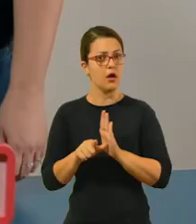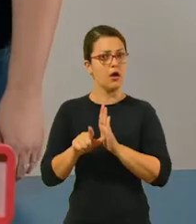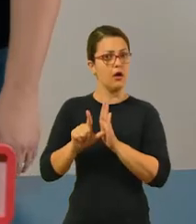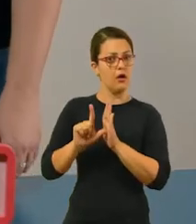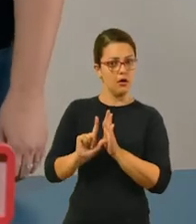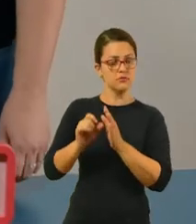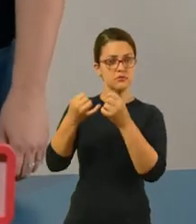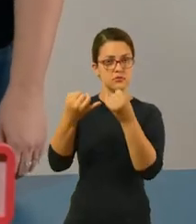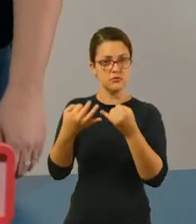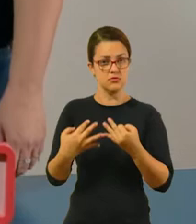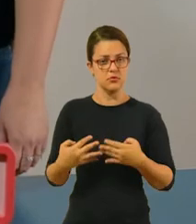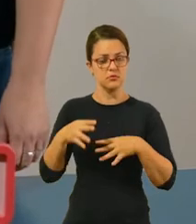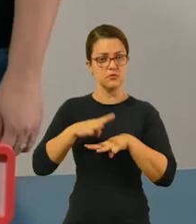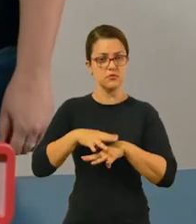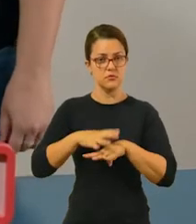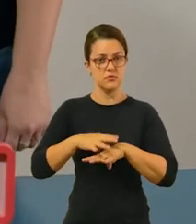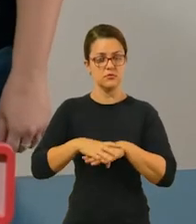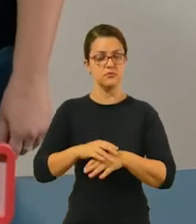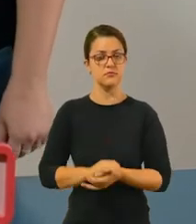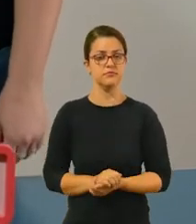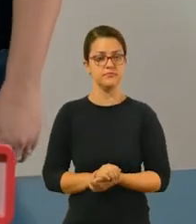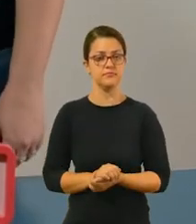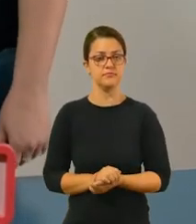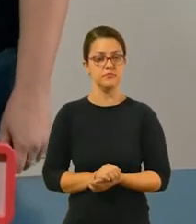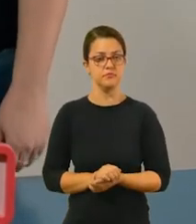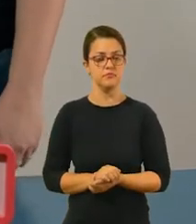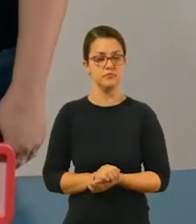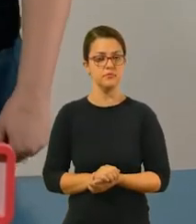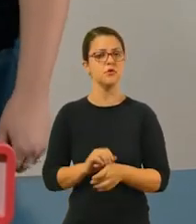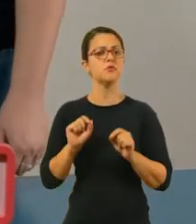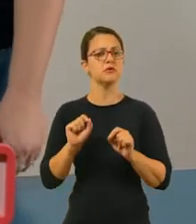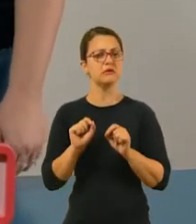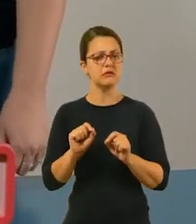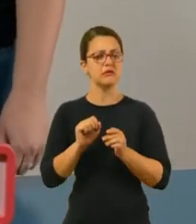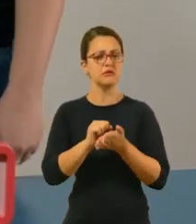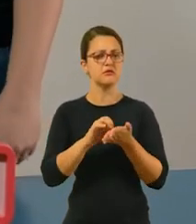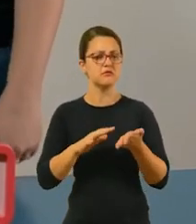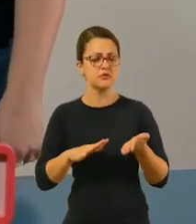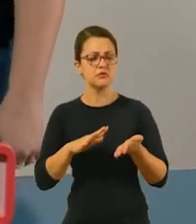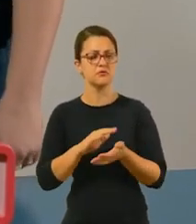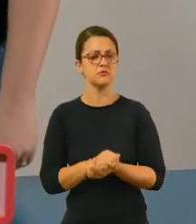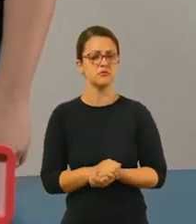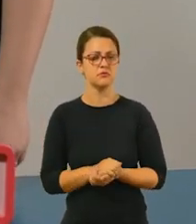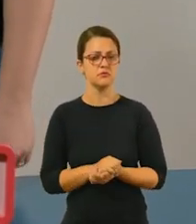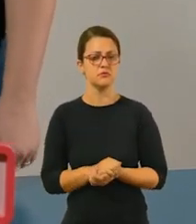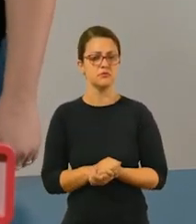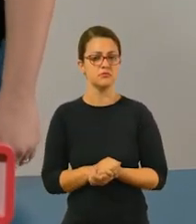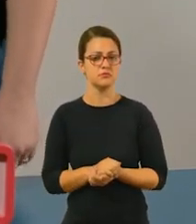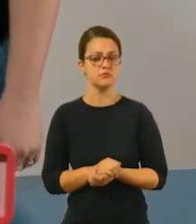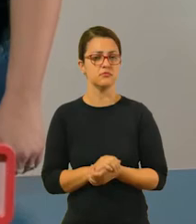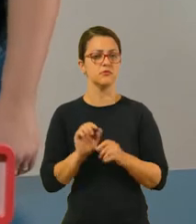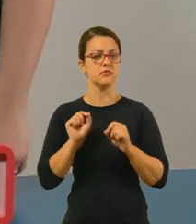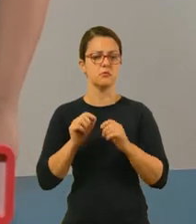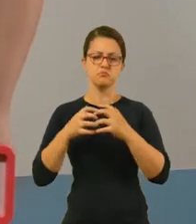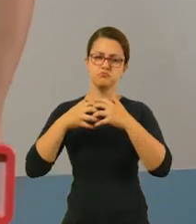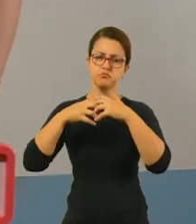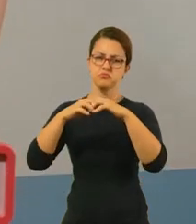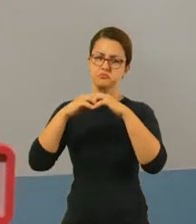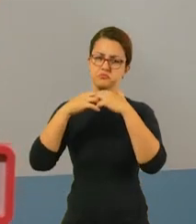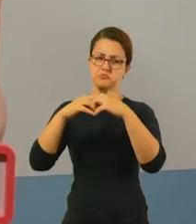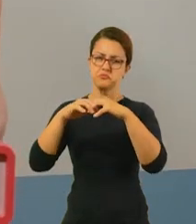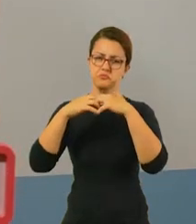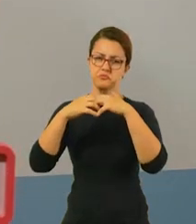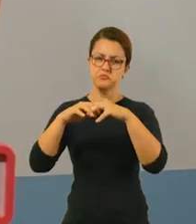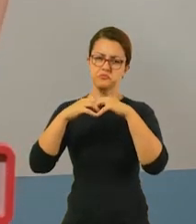Matemática, antes de explicar as atividades, eu vou falar para vocês sobre o que são as atividades. Nós vamos trabalhar lógicas